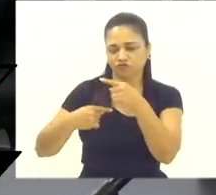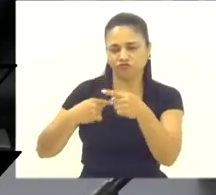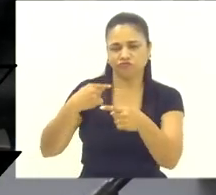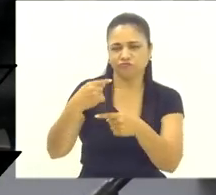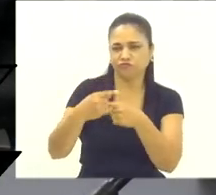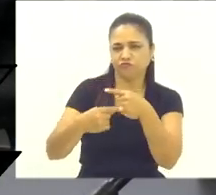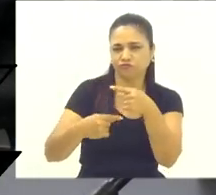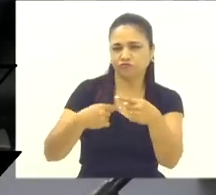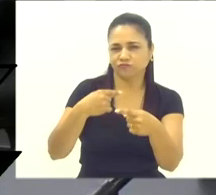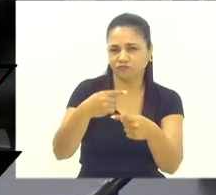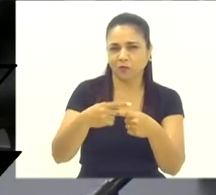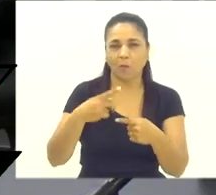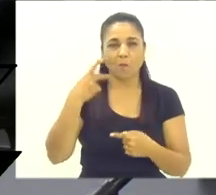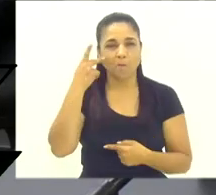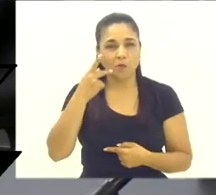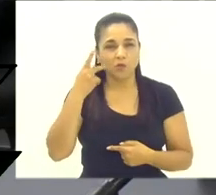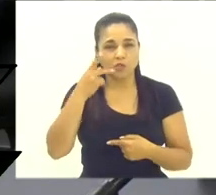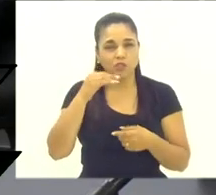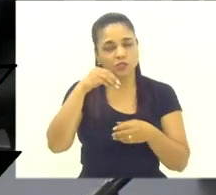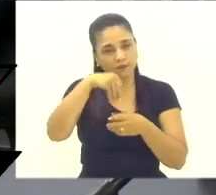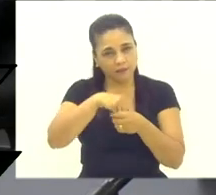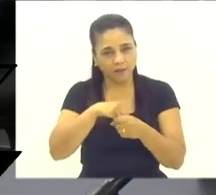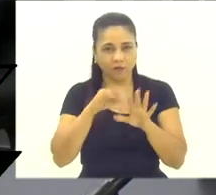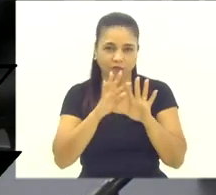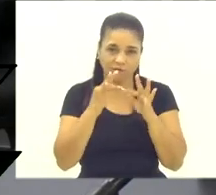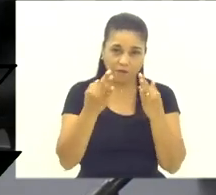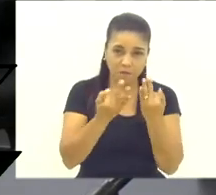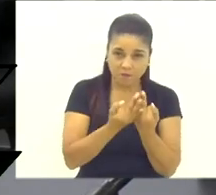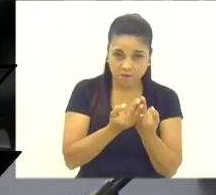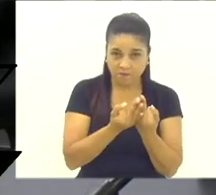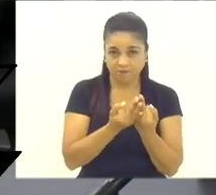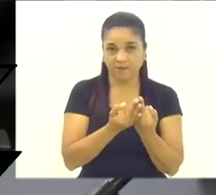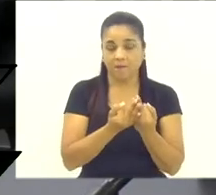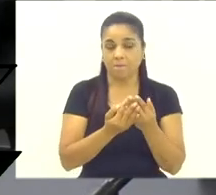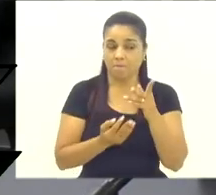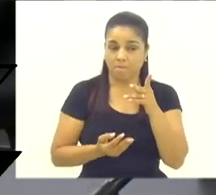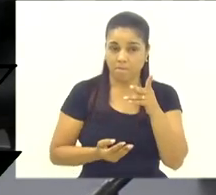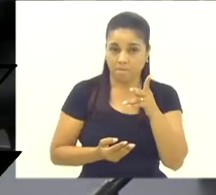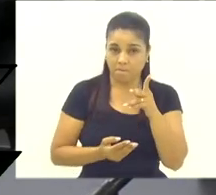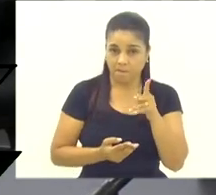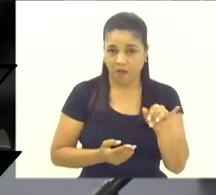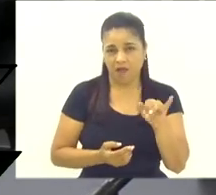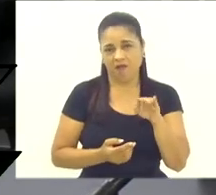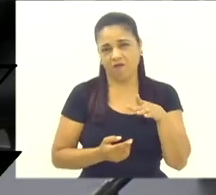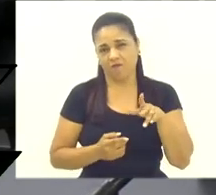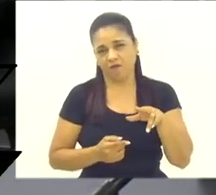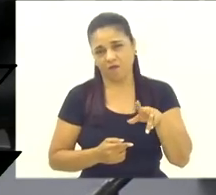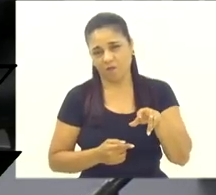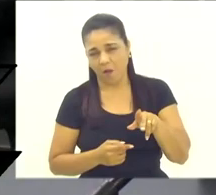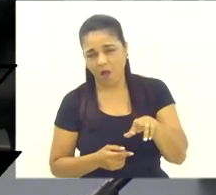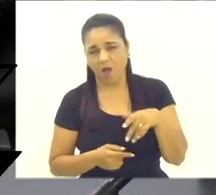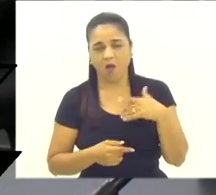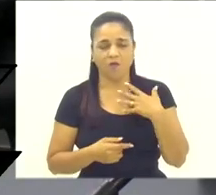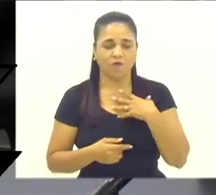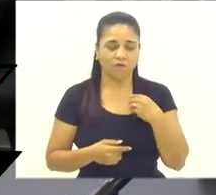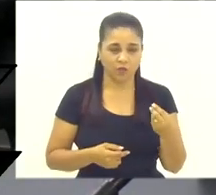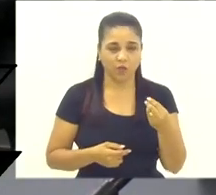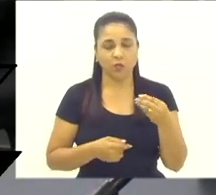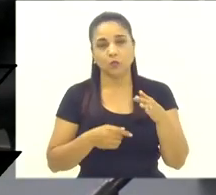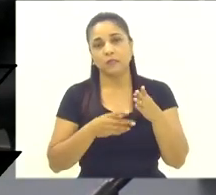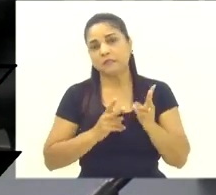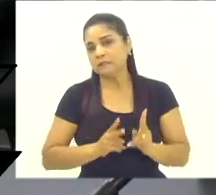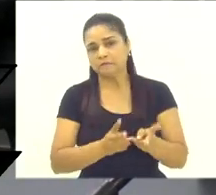aí de políticos na família e não são desqualificados da mesma forma né Eu acho que